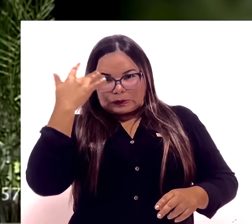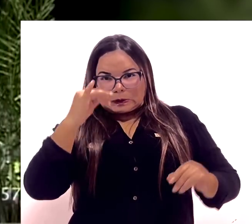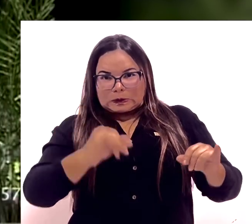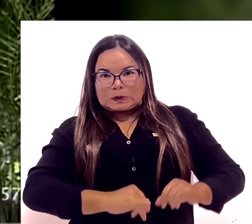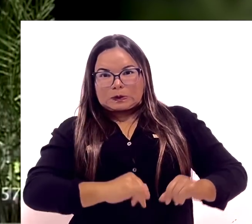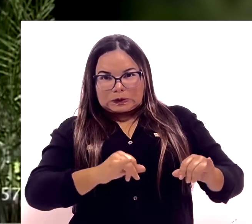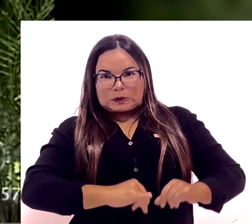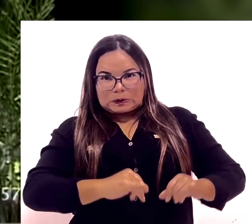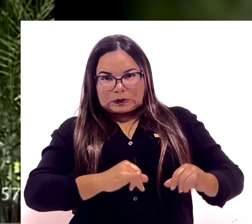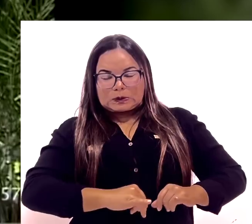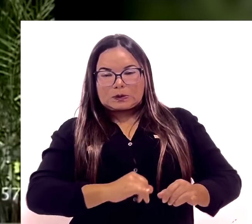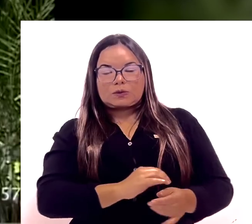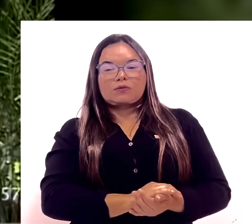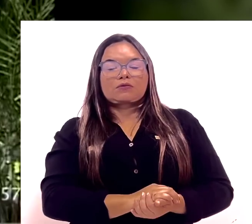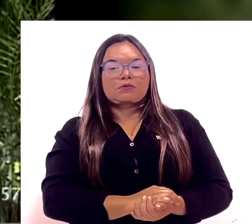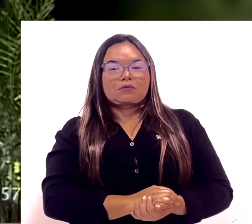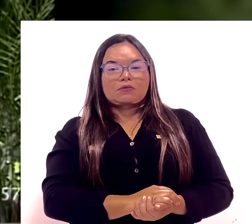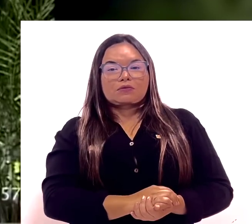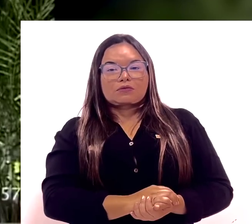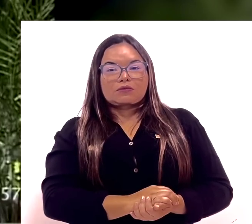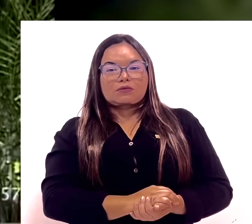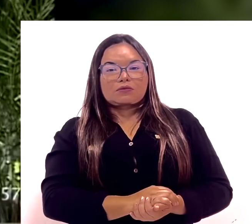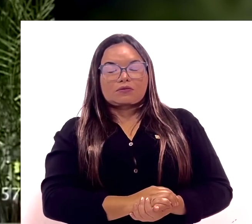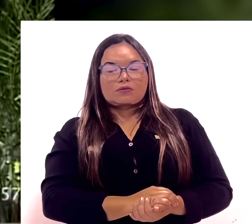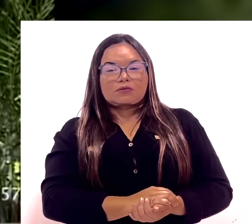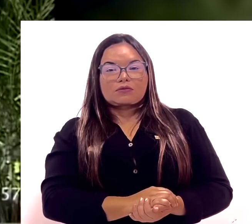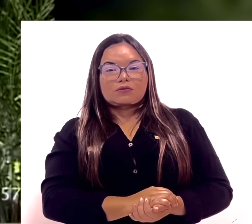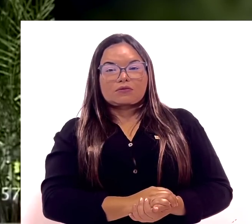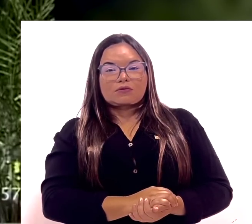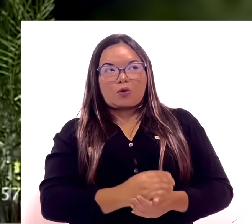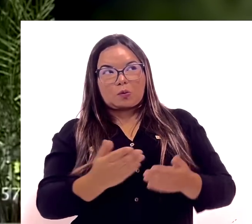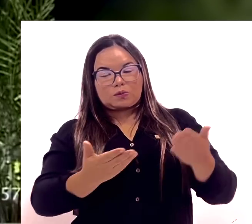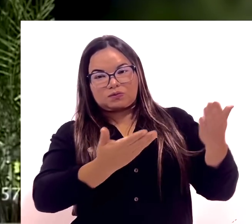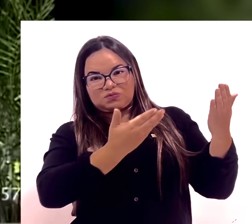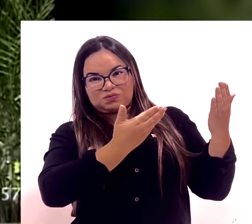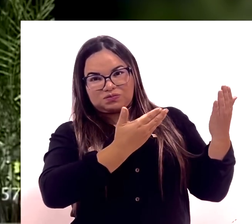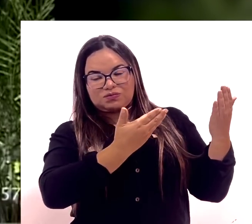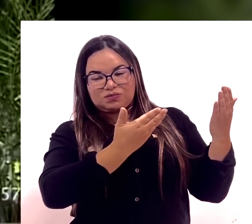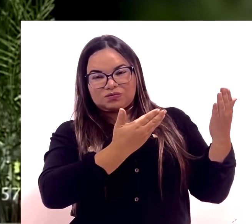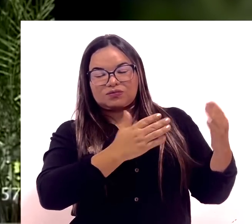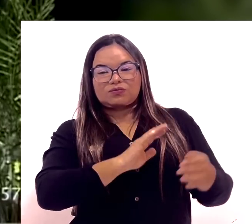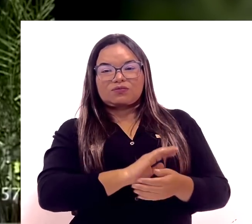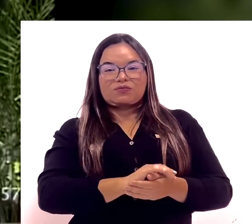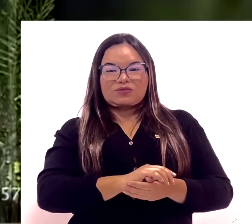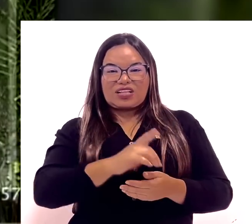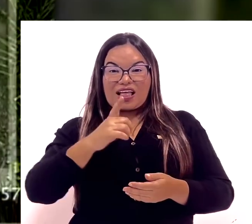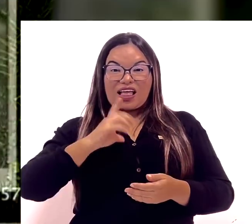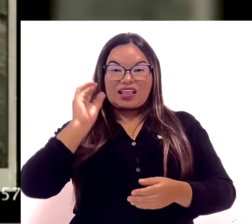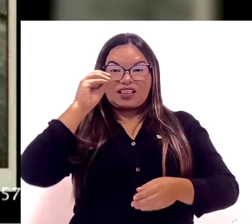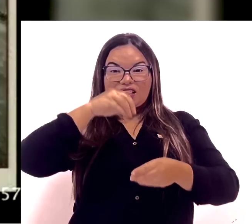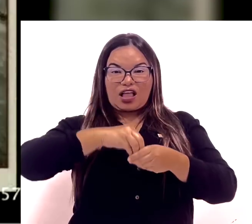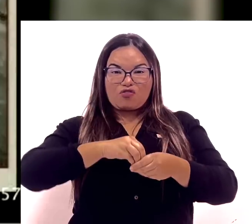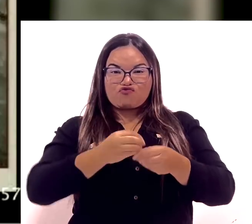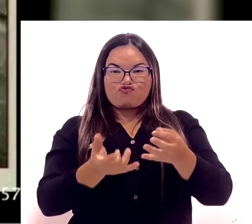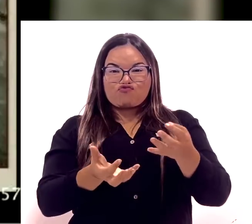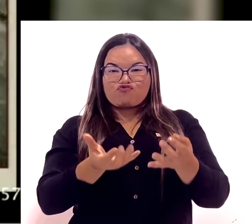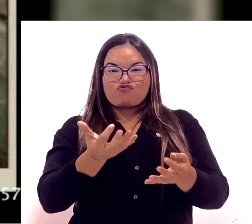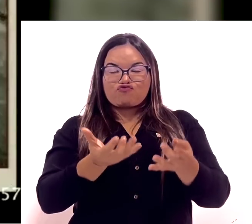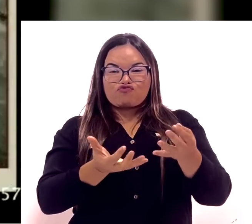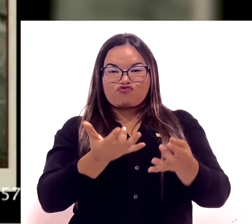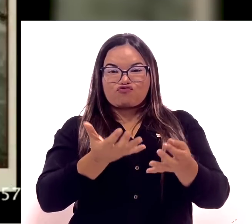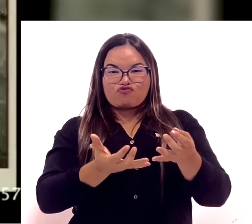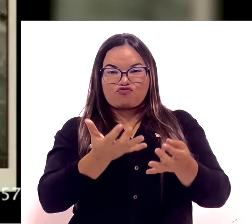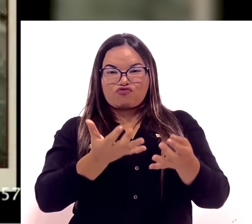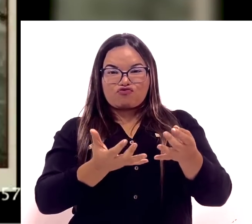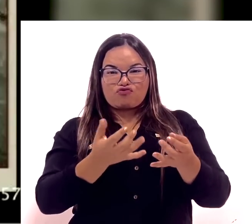como dois pequenos baldes, fazendo uma pequena bola, e eles colocavam brasas quentes ali, e então as